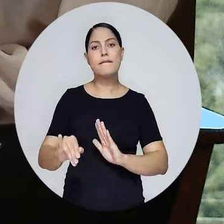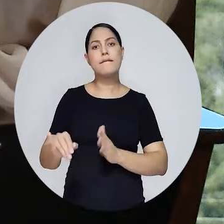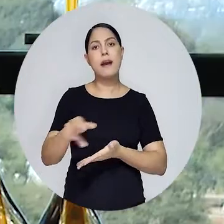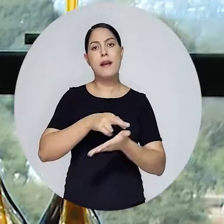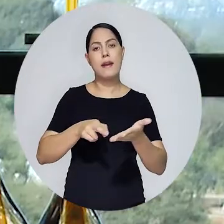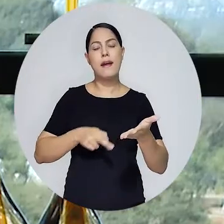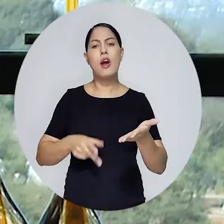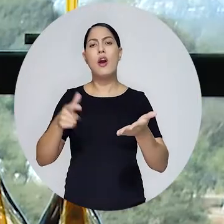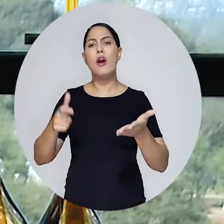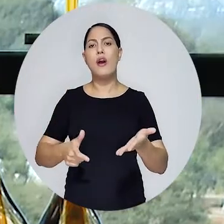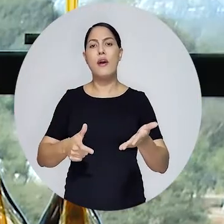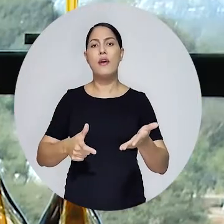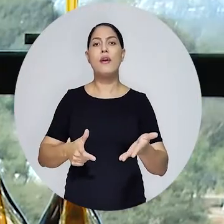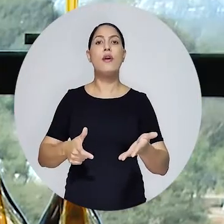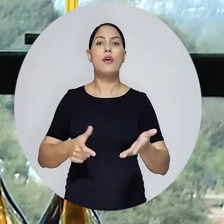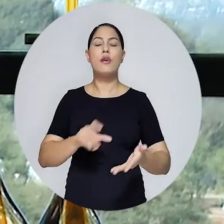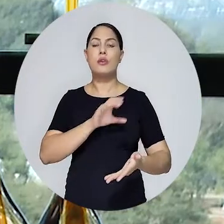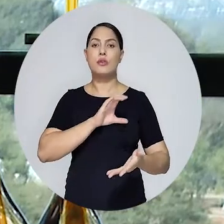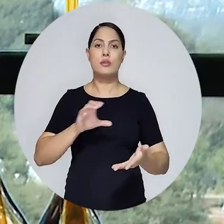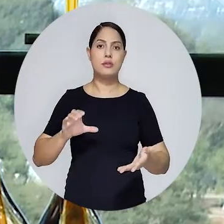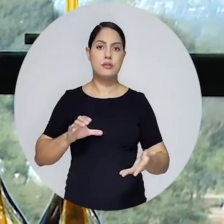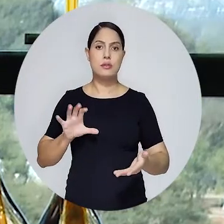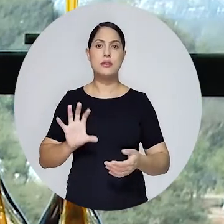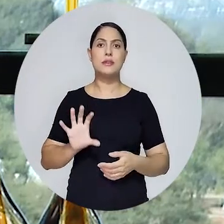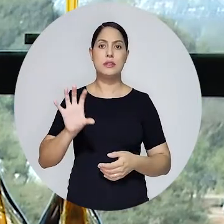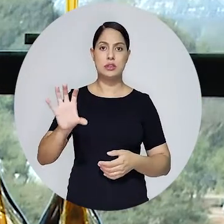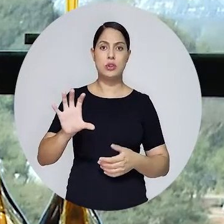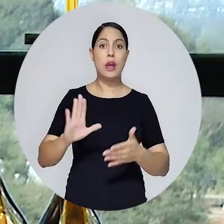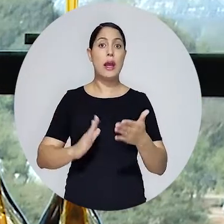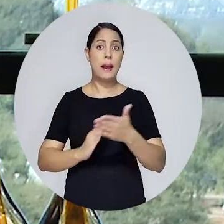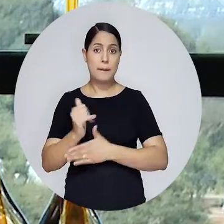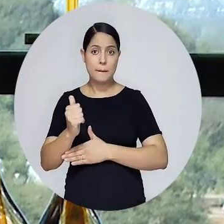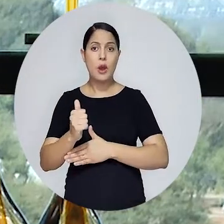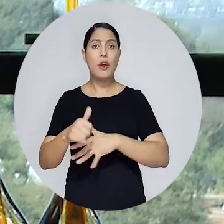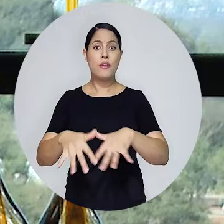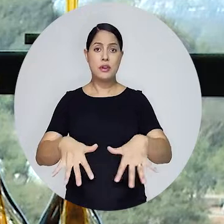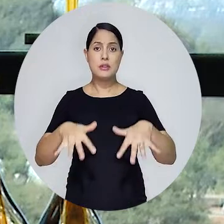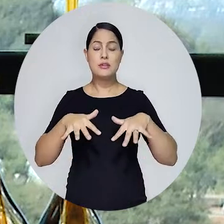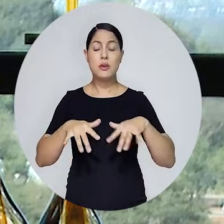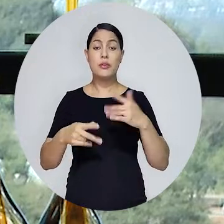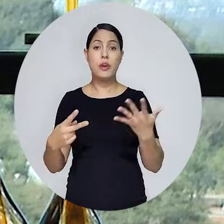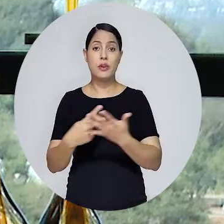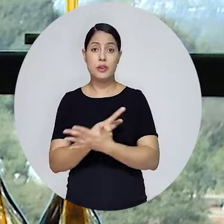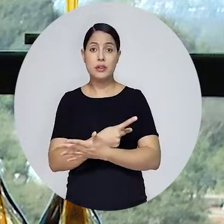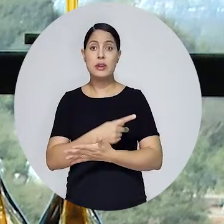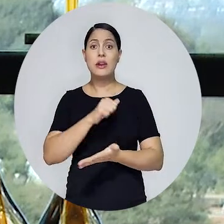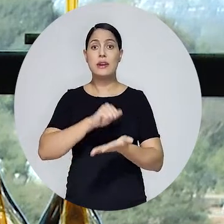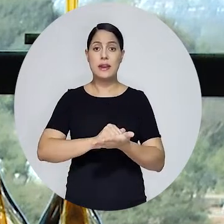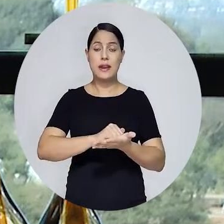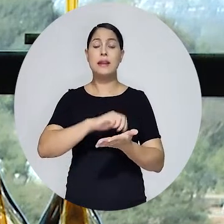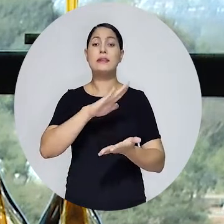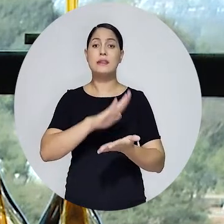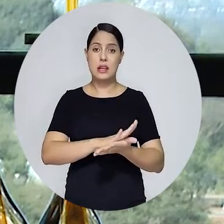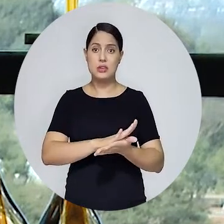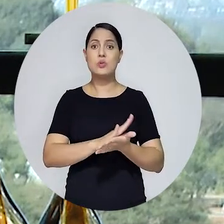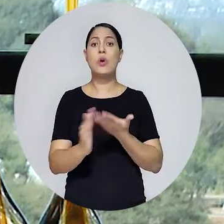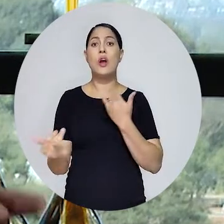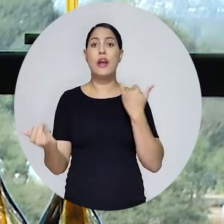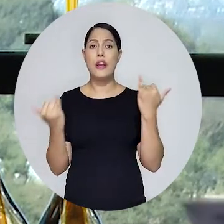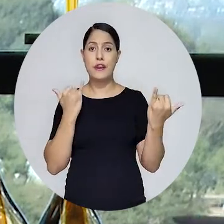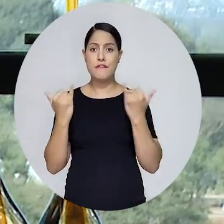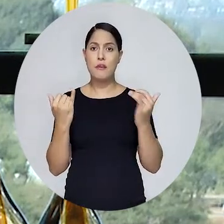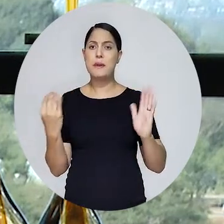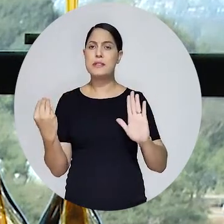prerrogativas, remete o relatório ao Conselho da Seccional, o Conselho aprova este ato e este cadastro ele vai